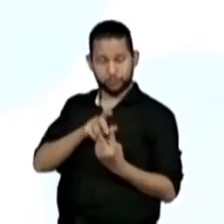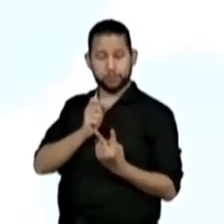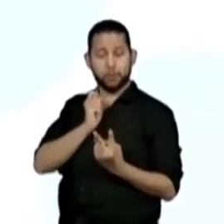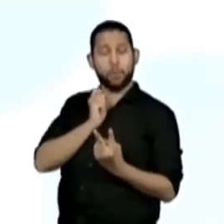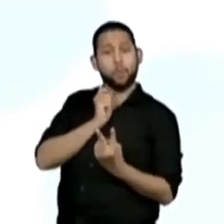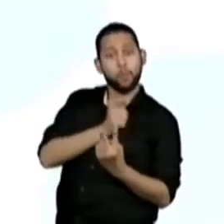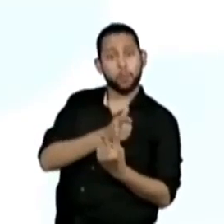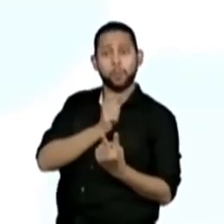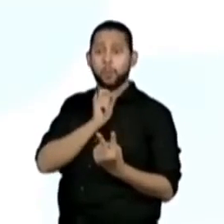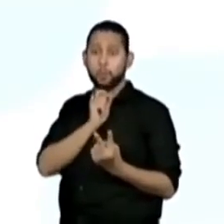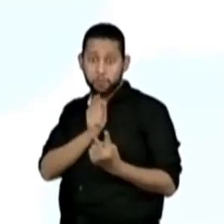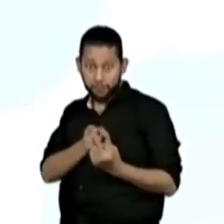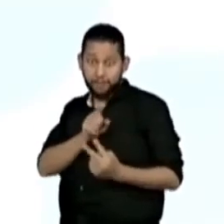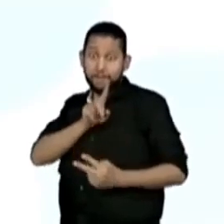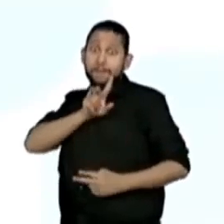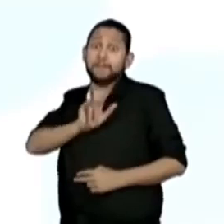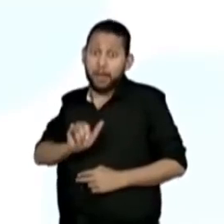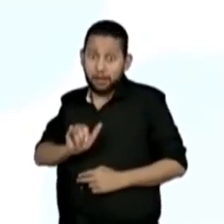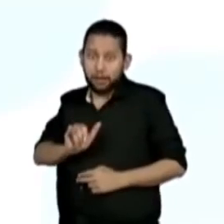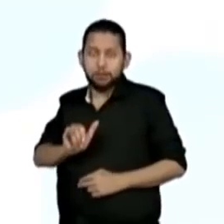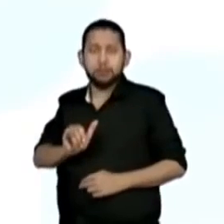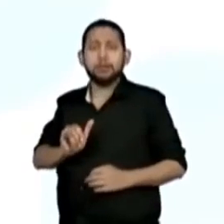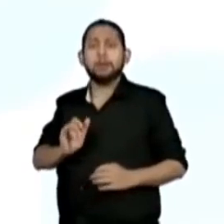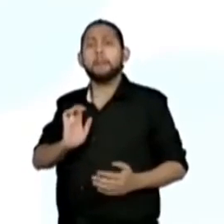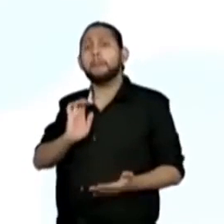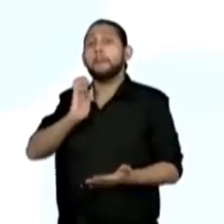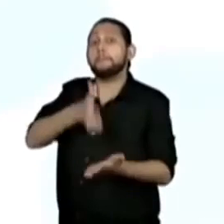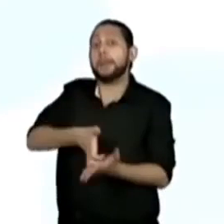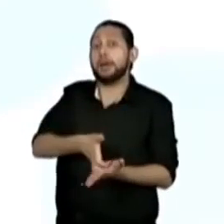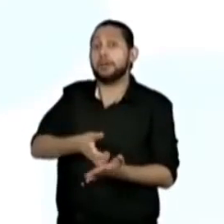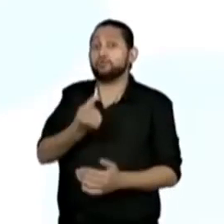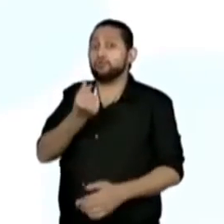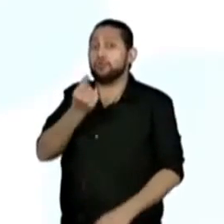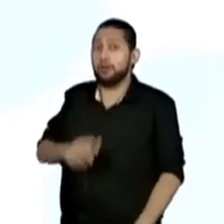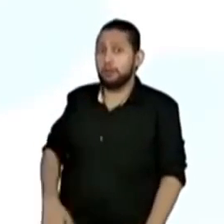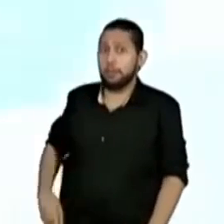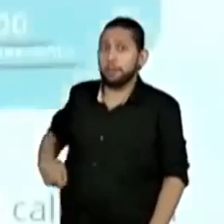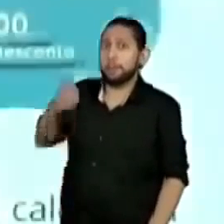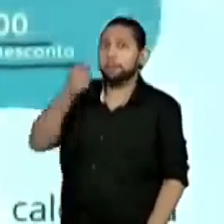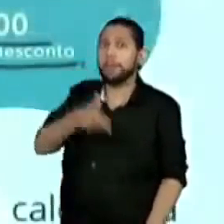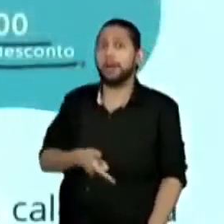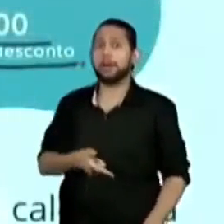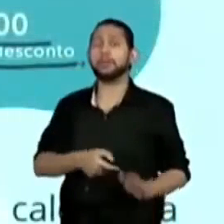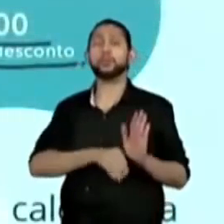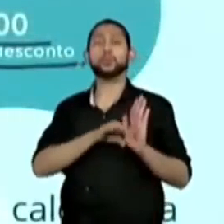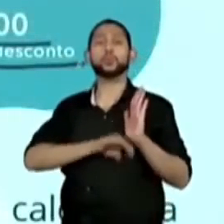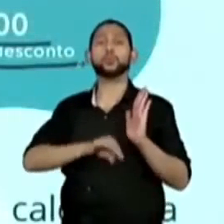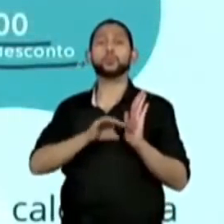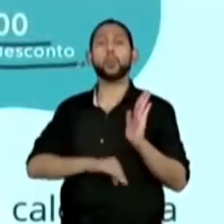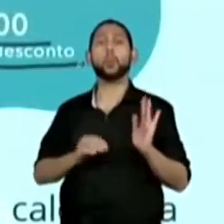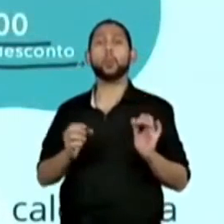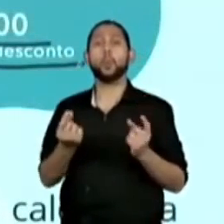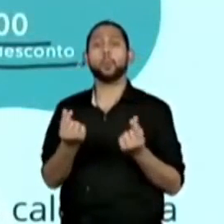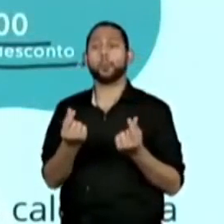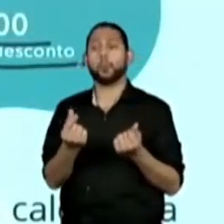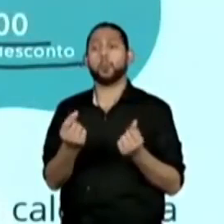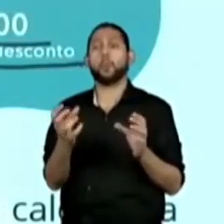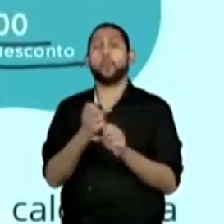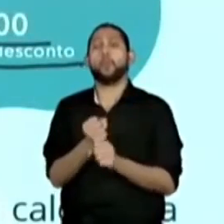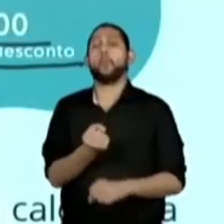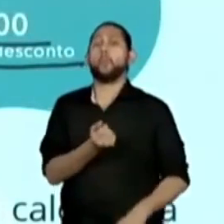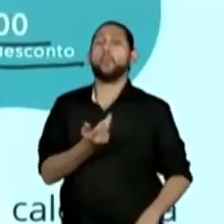vestido e da calça para pagamento à vista observem eu vou até destacar